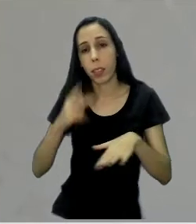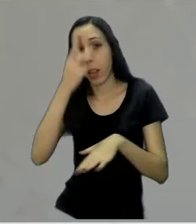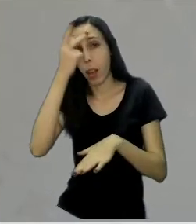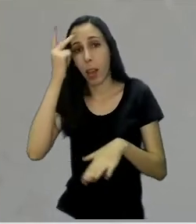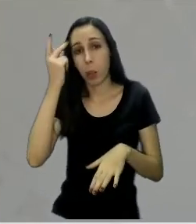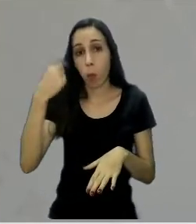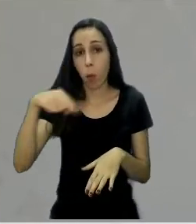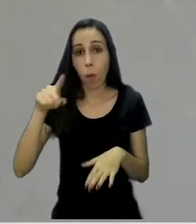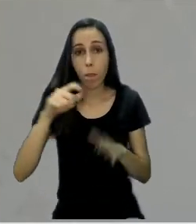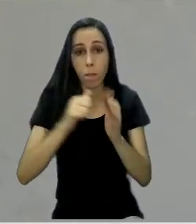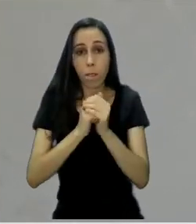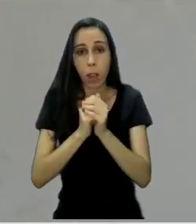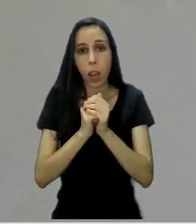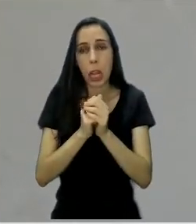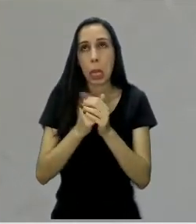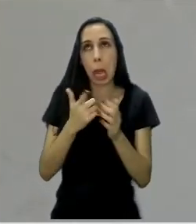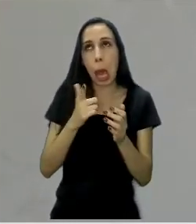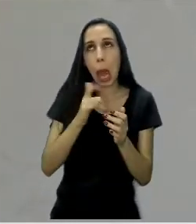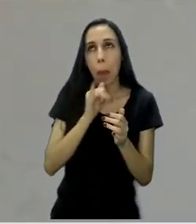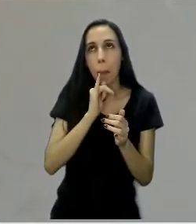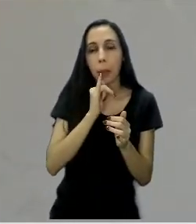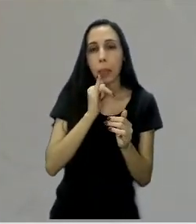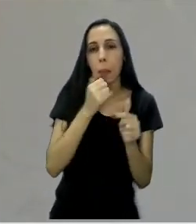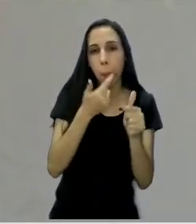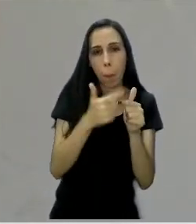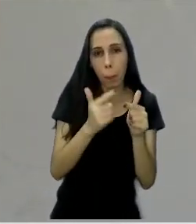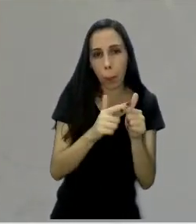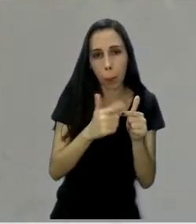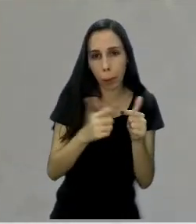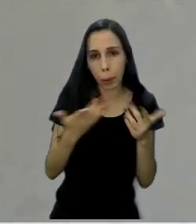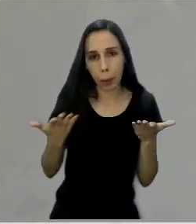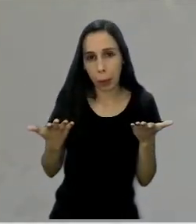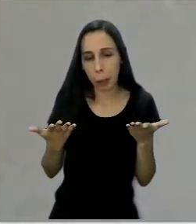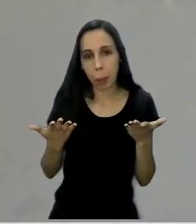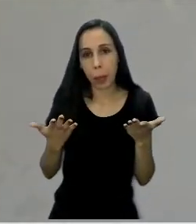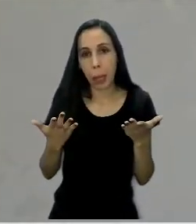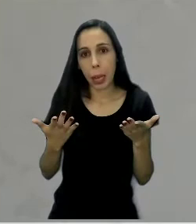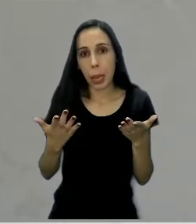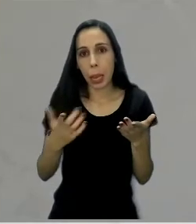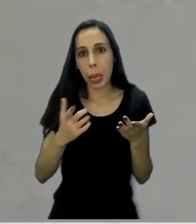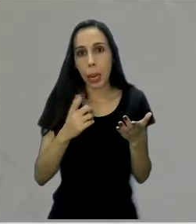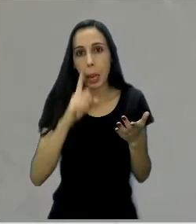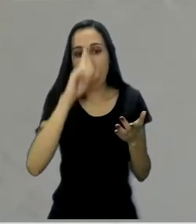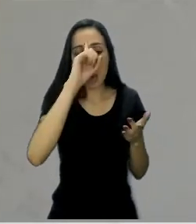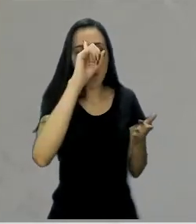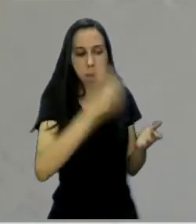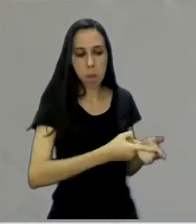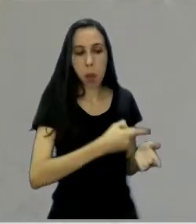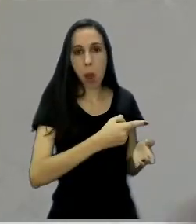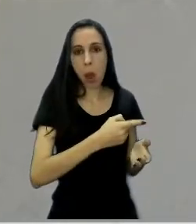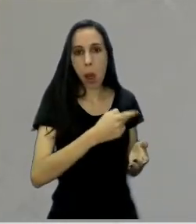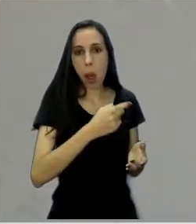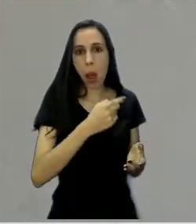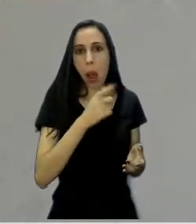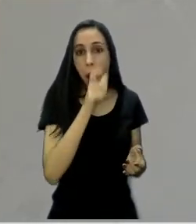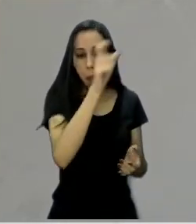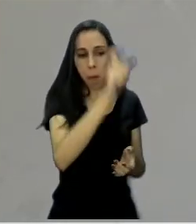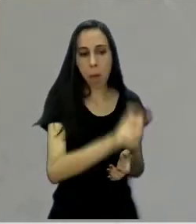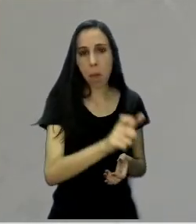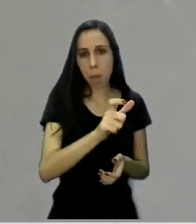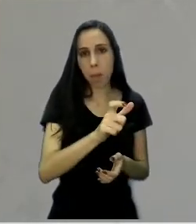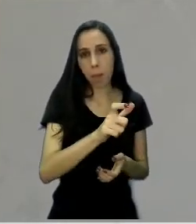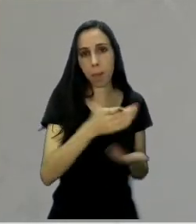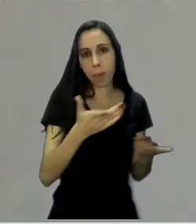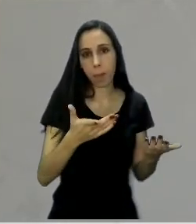Muitas vezes, as pessoas vão rezar por alguma situação e elas acusam os outros diante